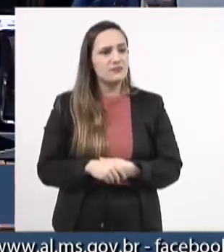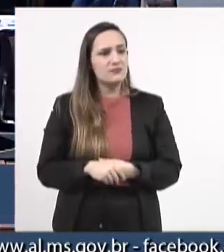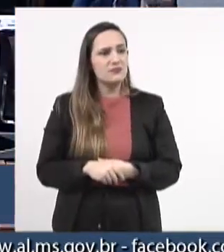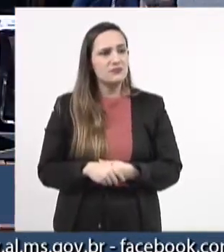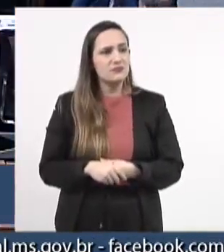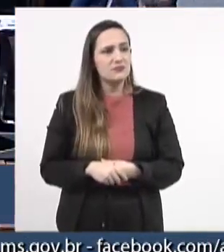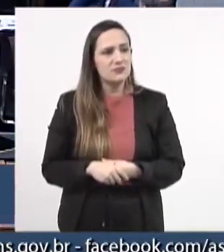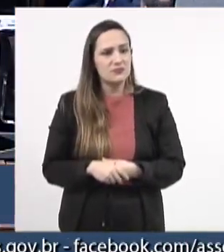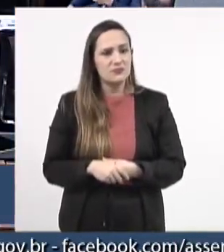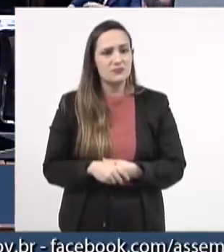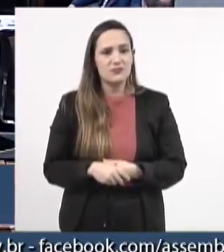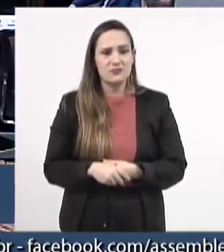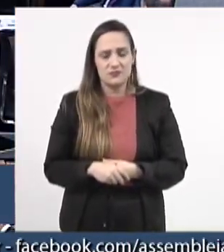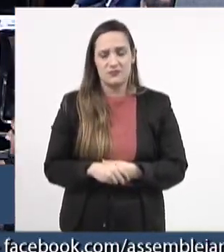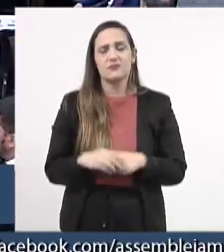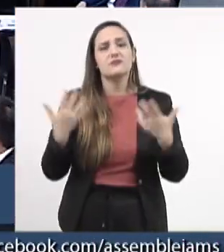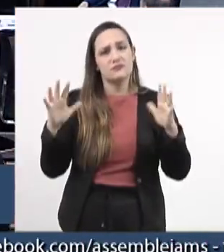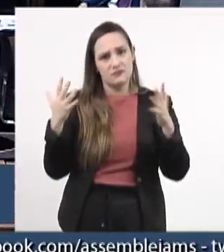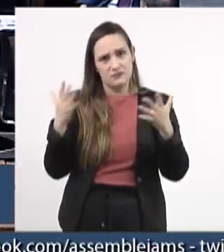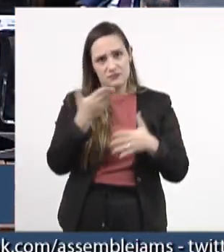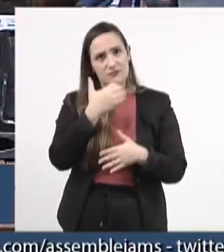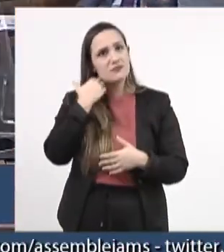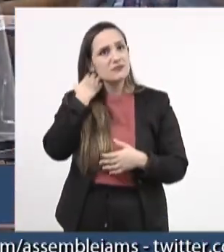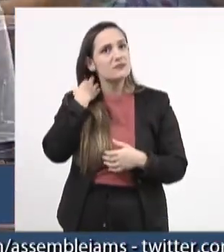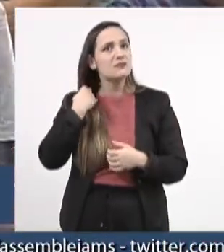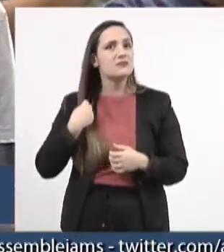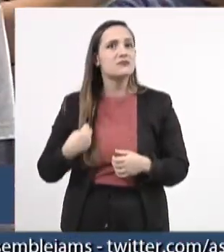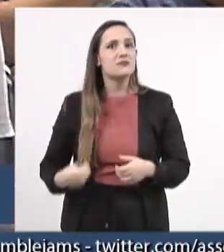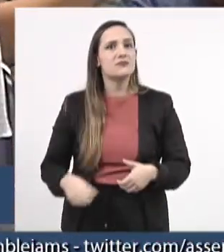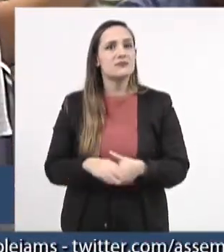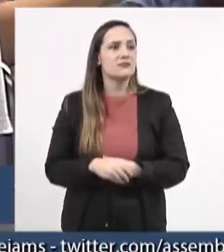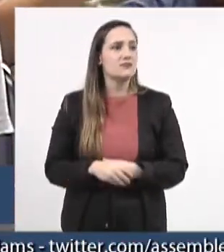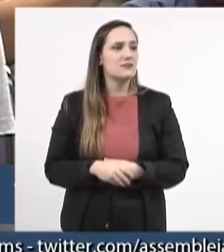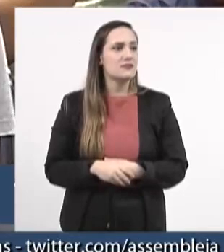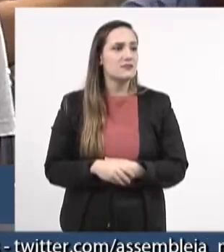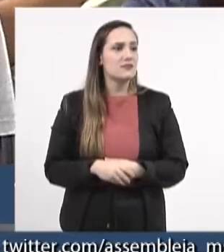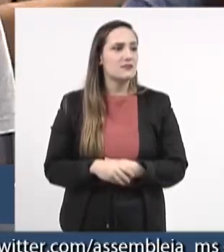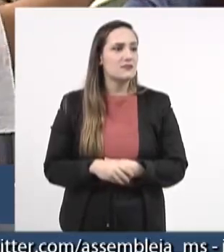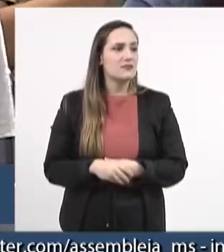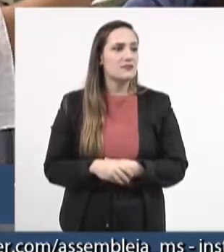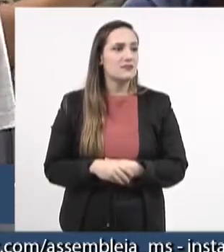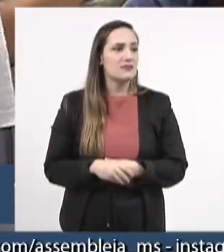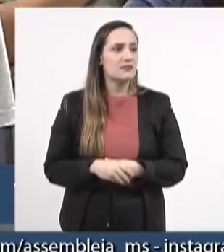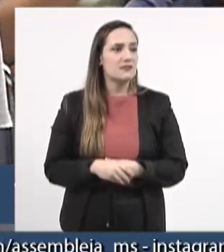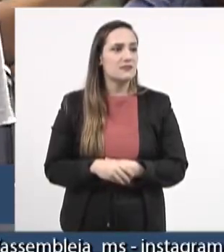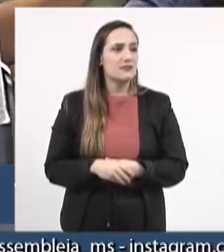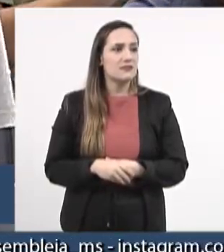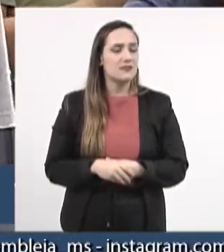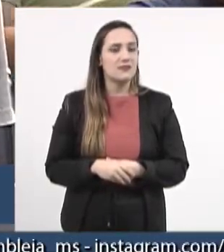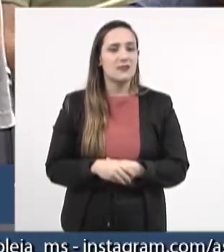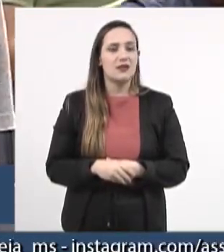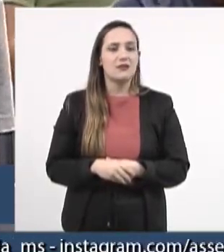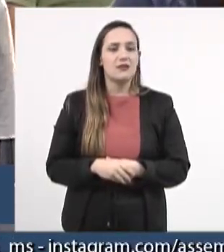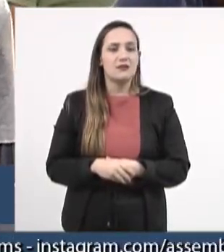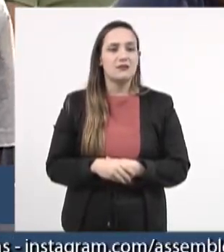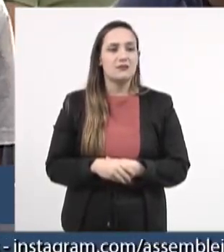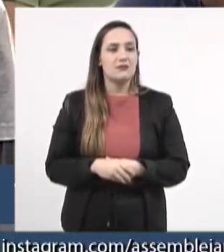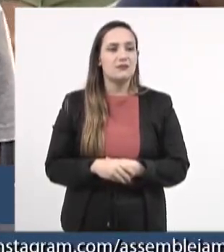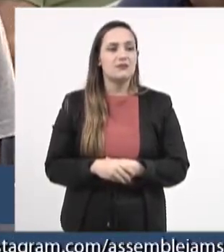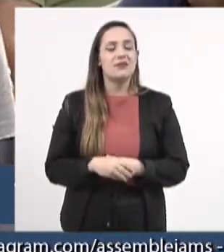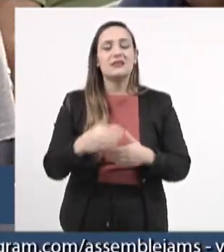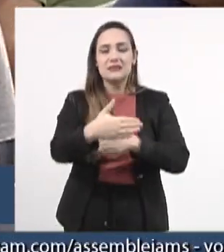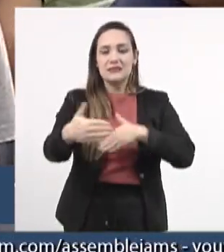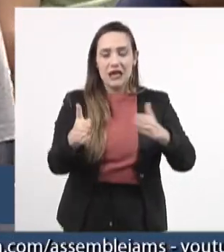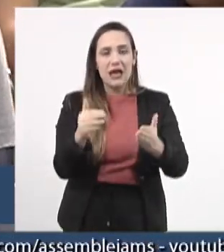agradeço, deputado Zé Teixeira, e dizer o seguinte: a sala de aula é lugar